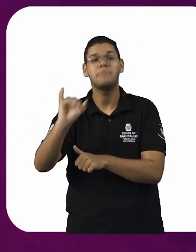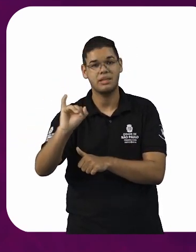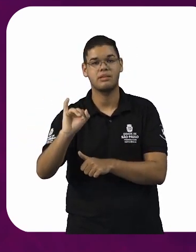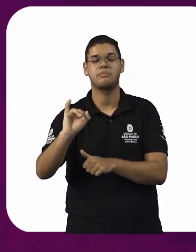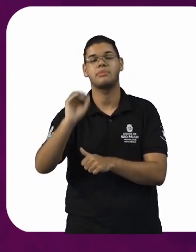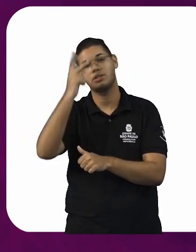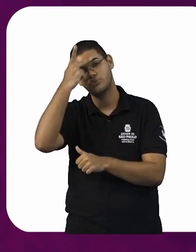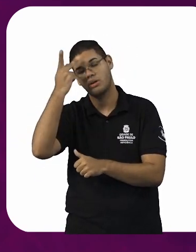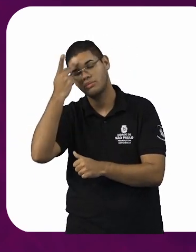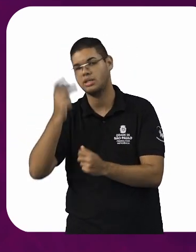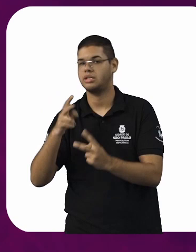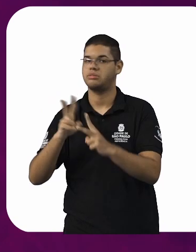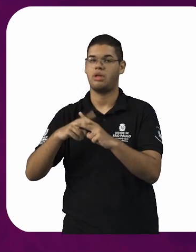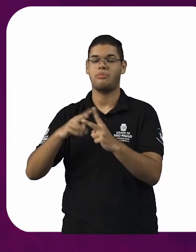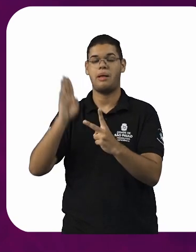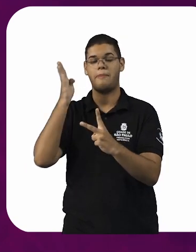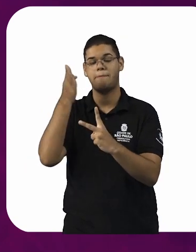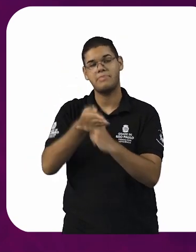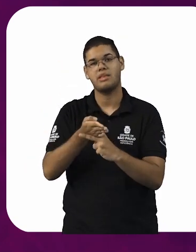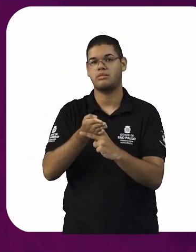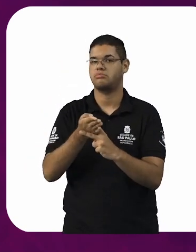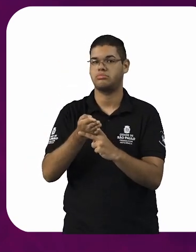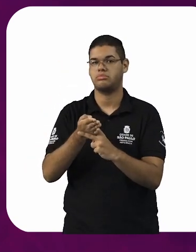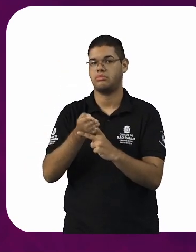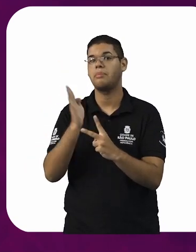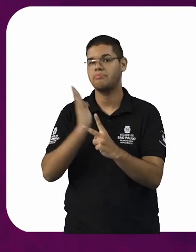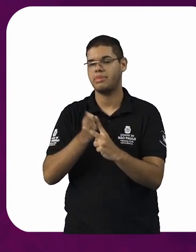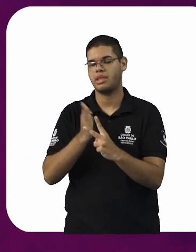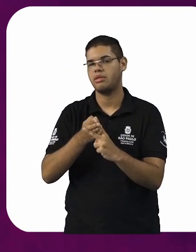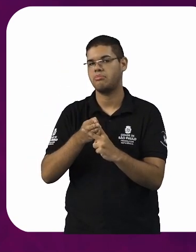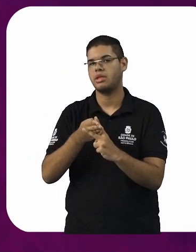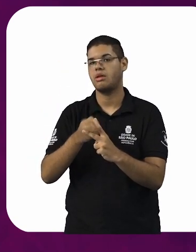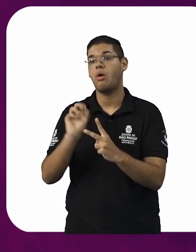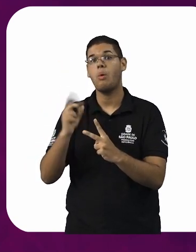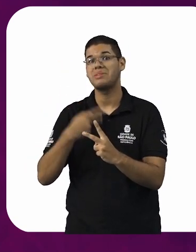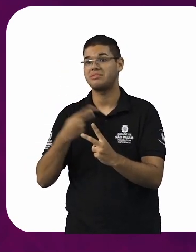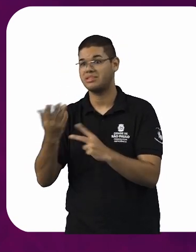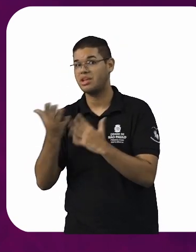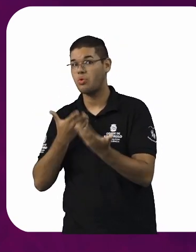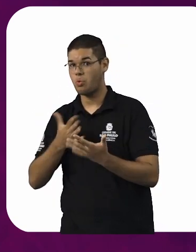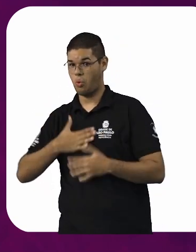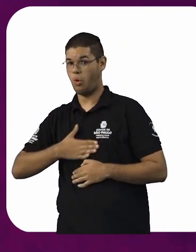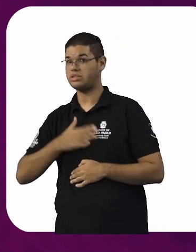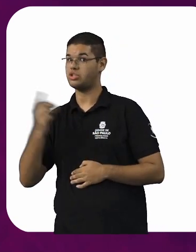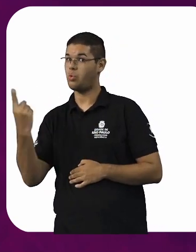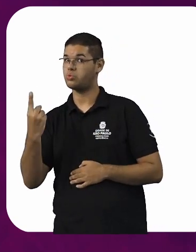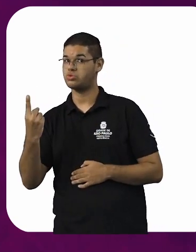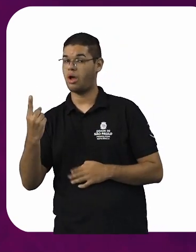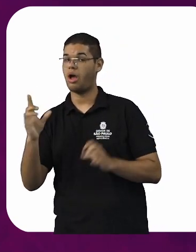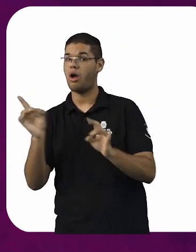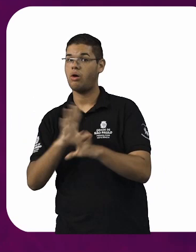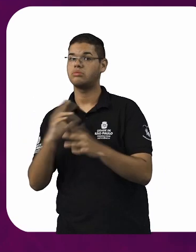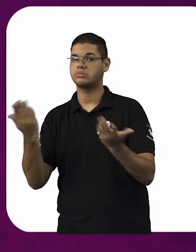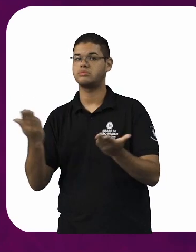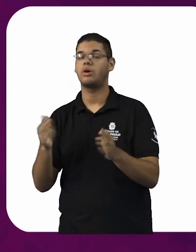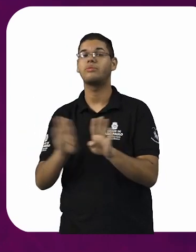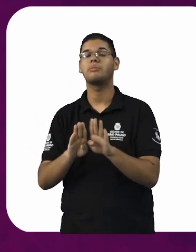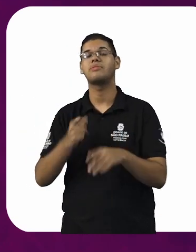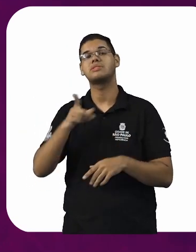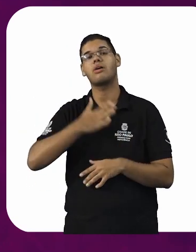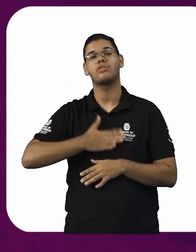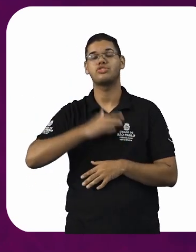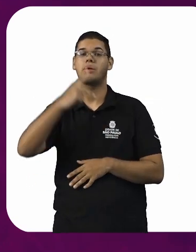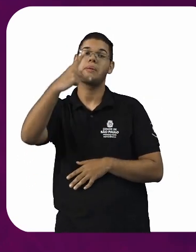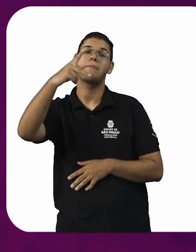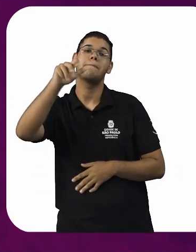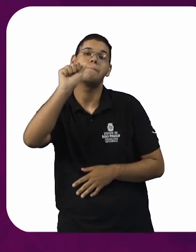sexo ou por pessoas de ambos os sexos. Você tem as pessoas que se autodenominam pansexuais, que dizem que bissexuais